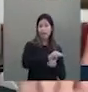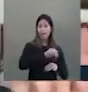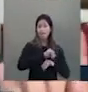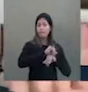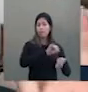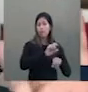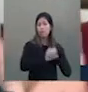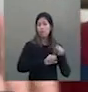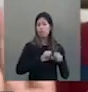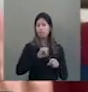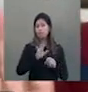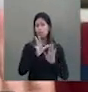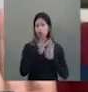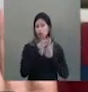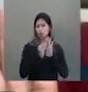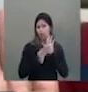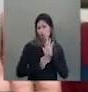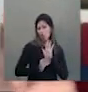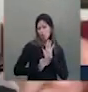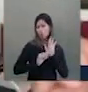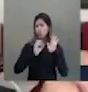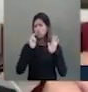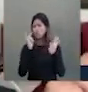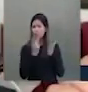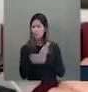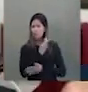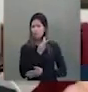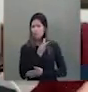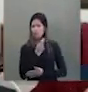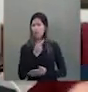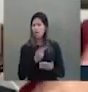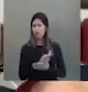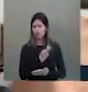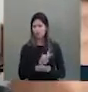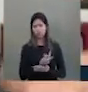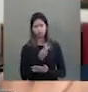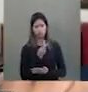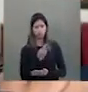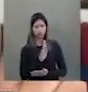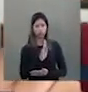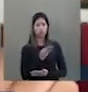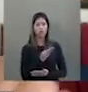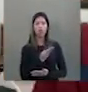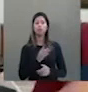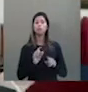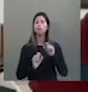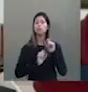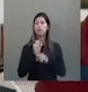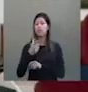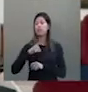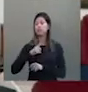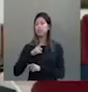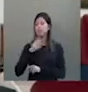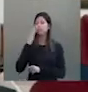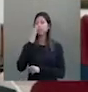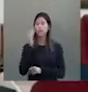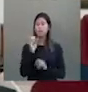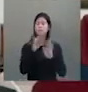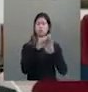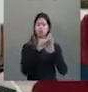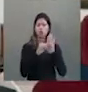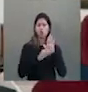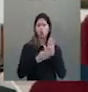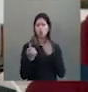o conteúdo fosse falso... Mas o que aconteceu foi, ele sabe pela matéria que eles estão urdindo contra